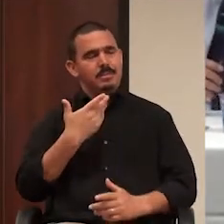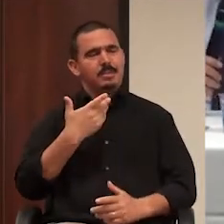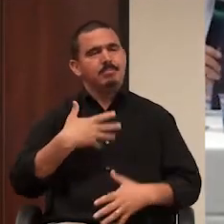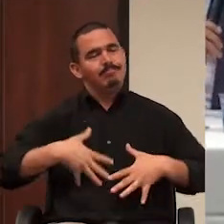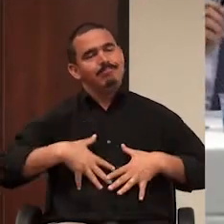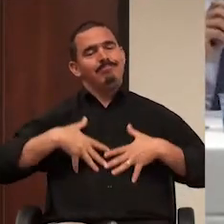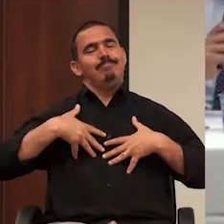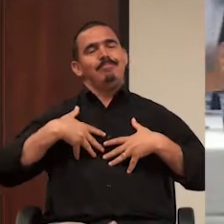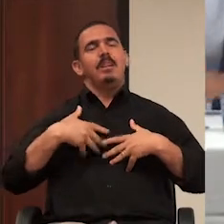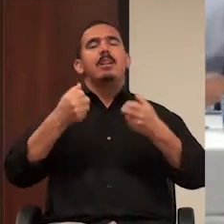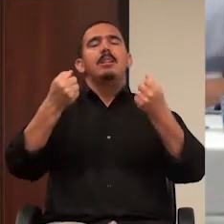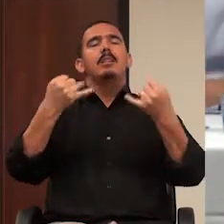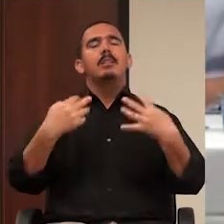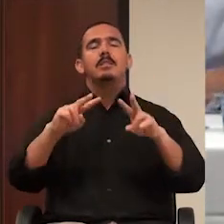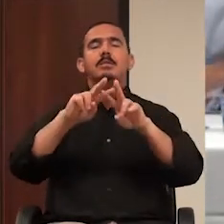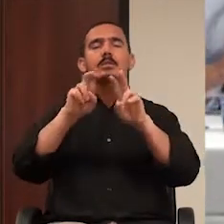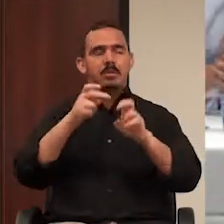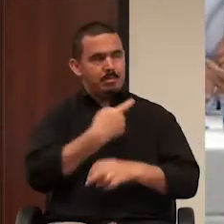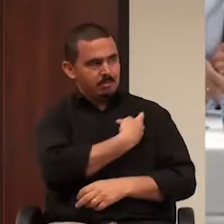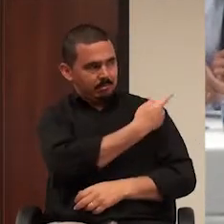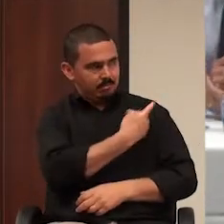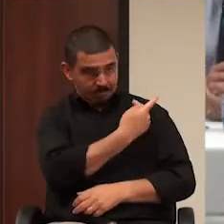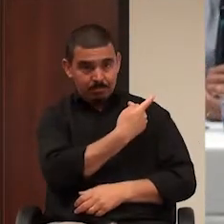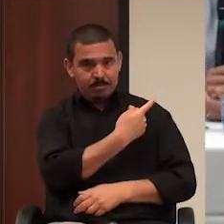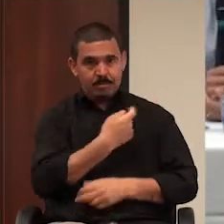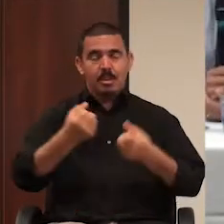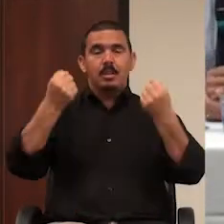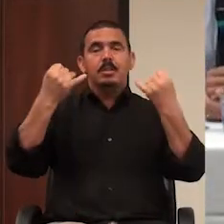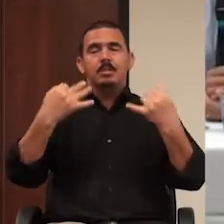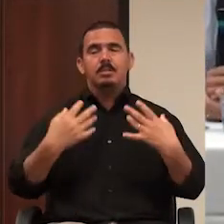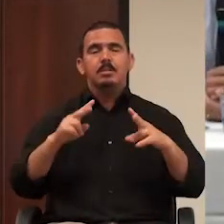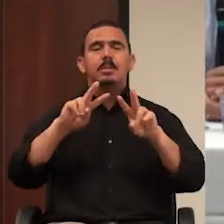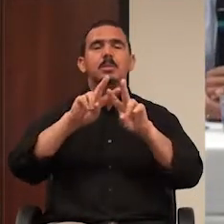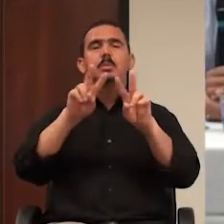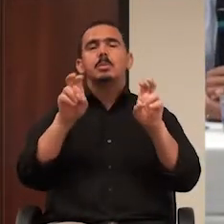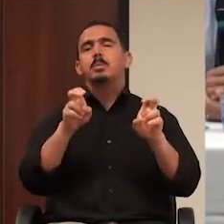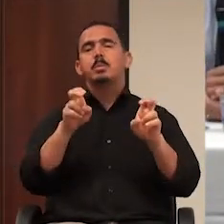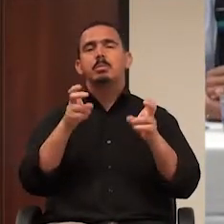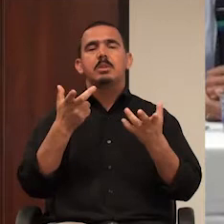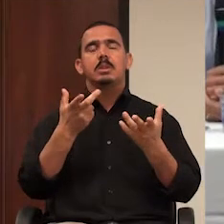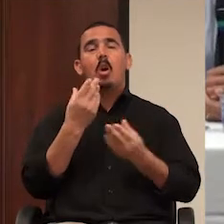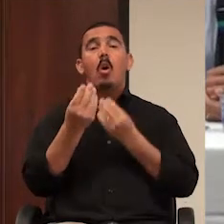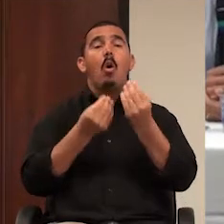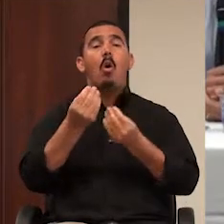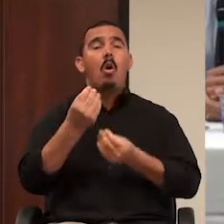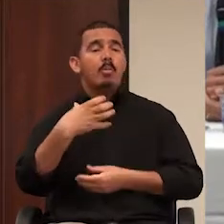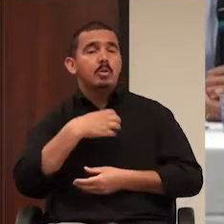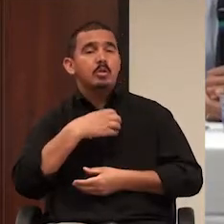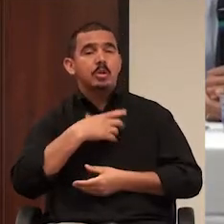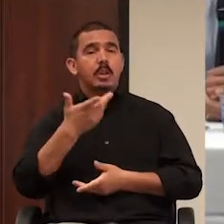falar sobre, eu e Felipe, né? De falar sobre a relação entre a